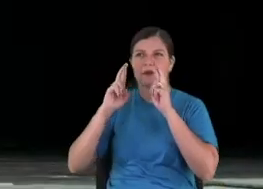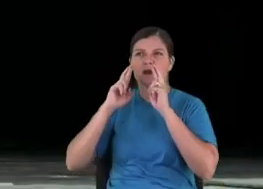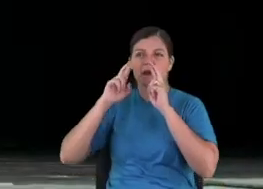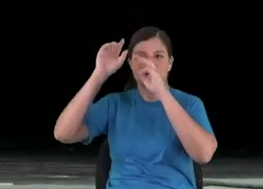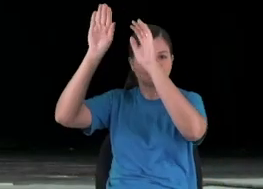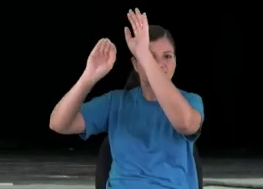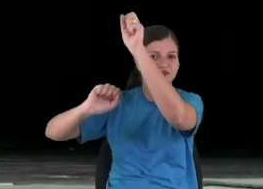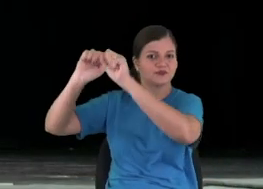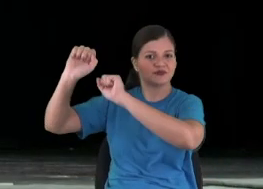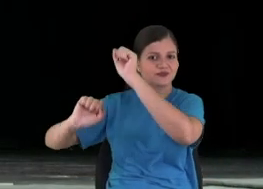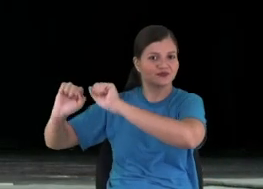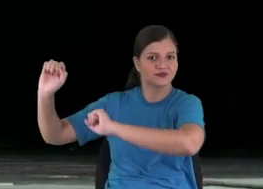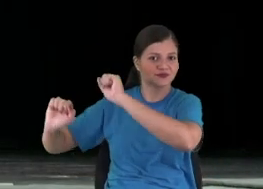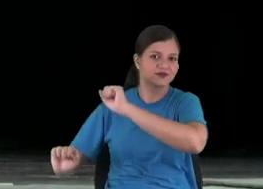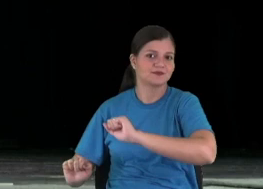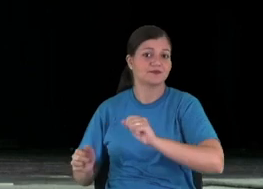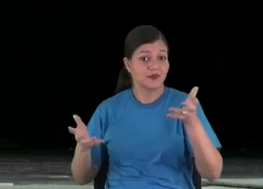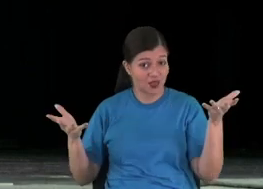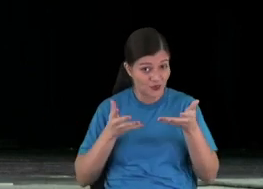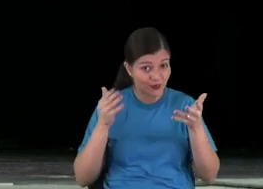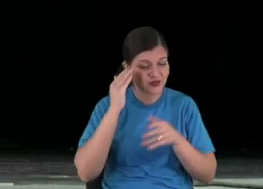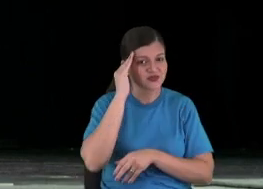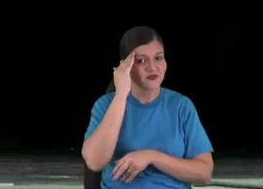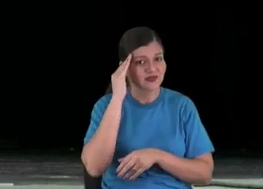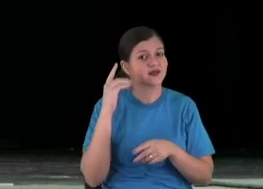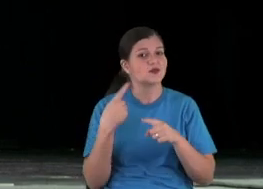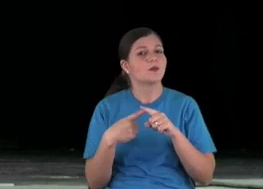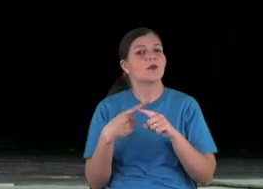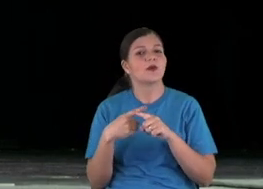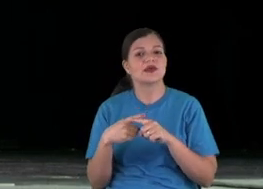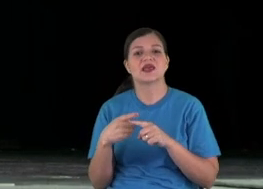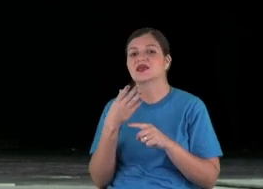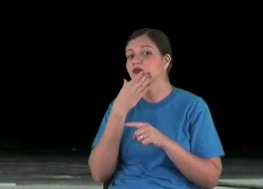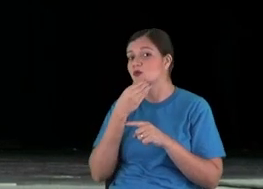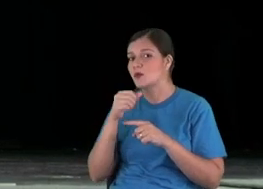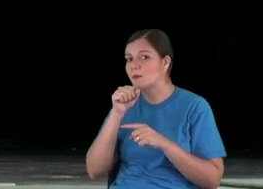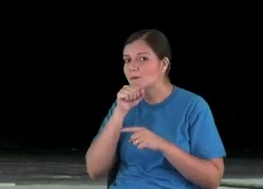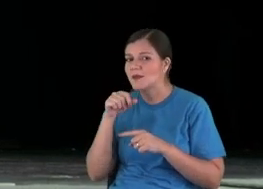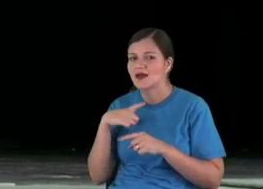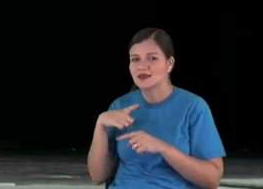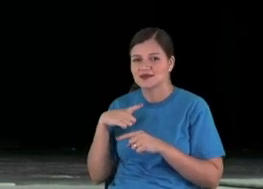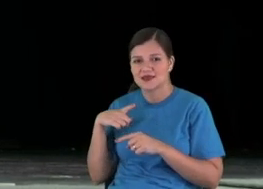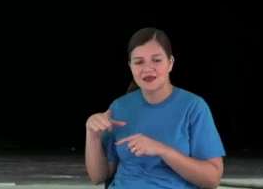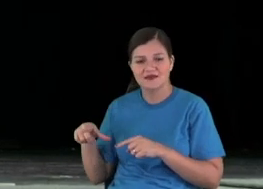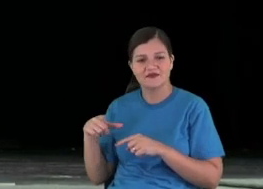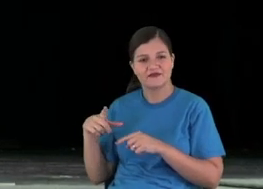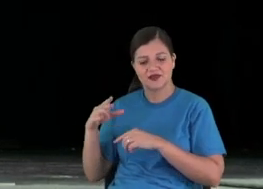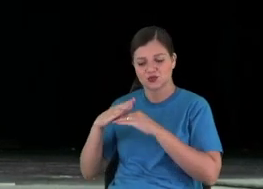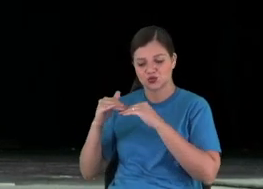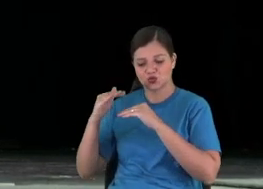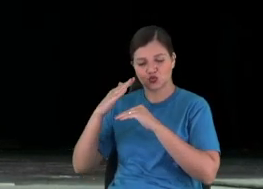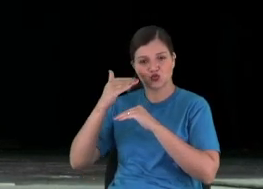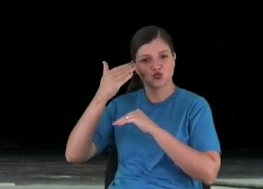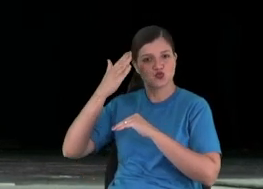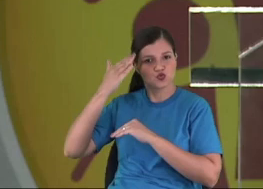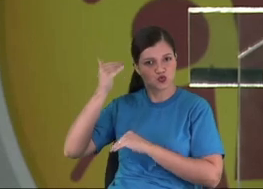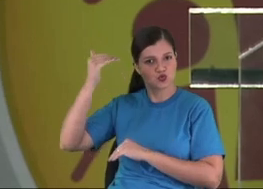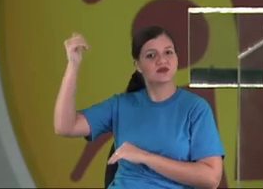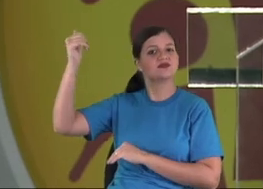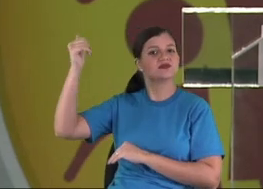entendo por quê que meu pai teve sucesso com seus filhos. Nenhum deles entrou